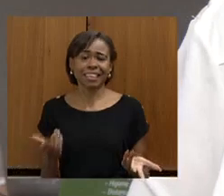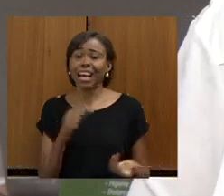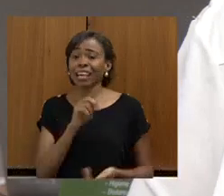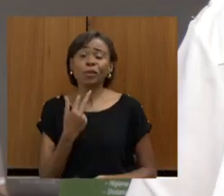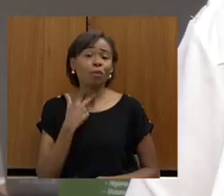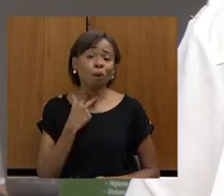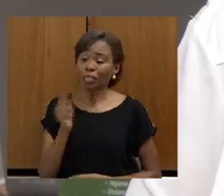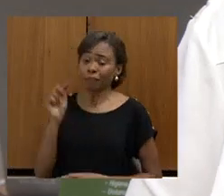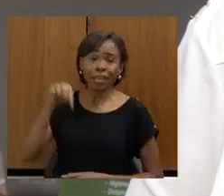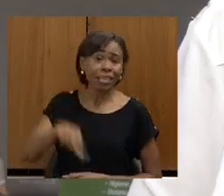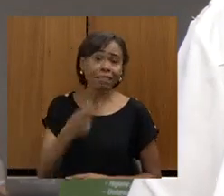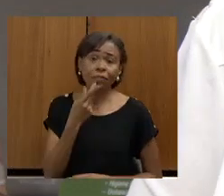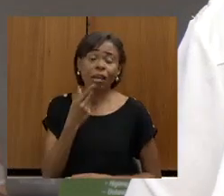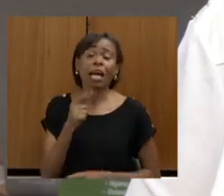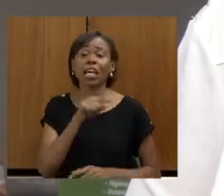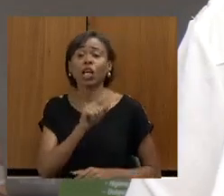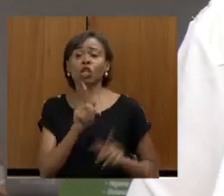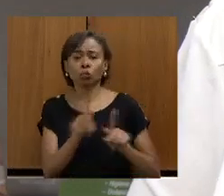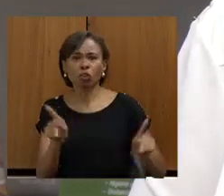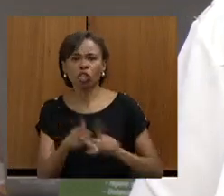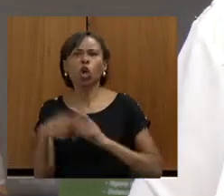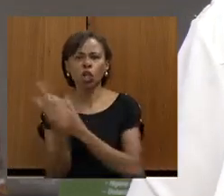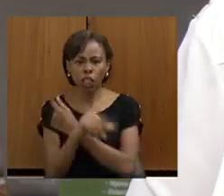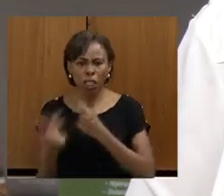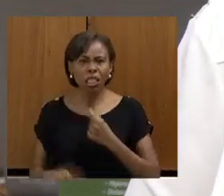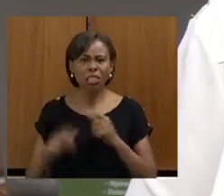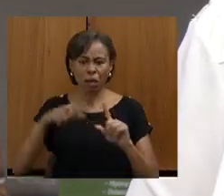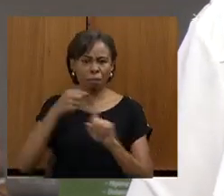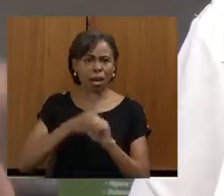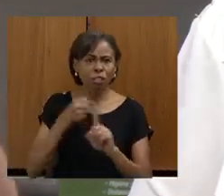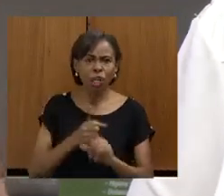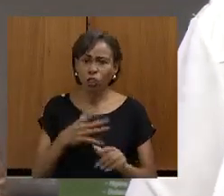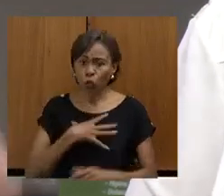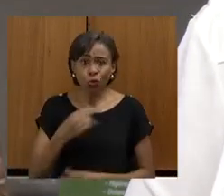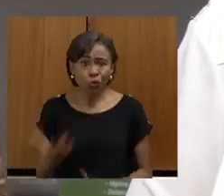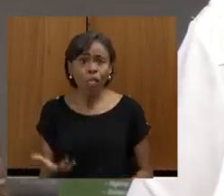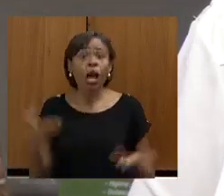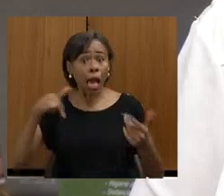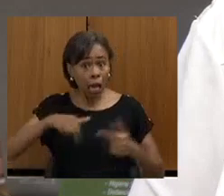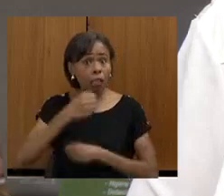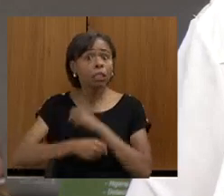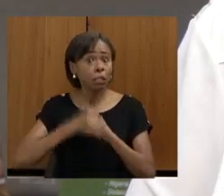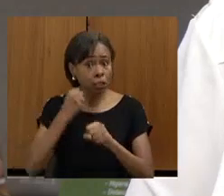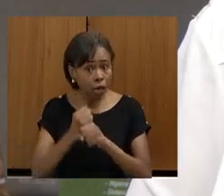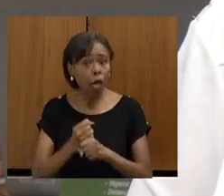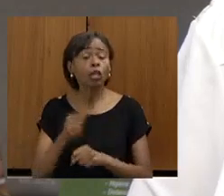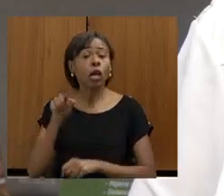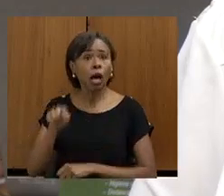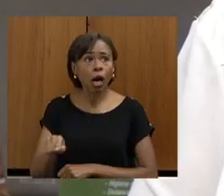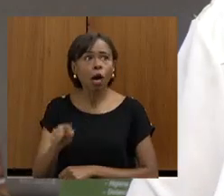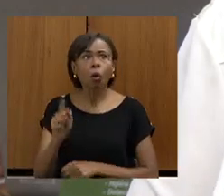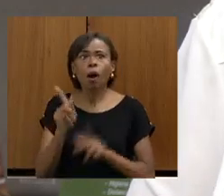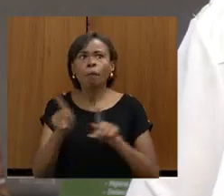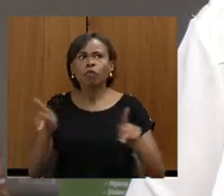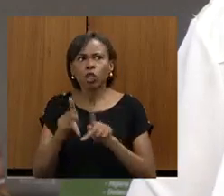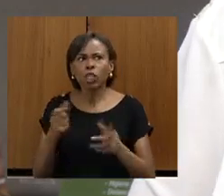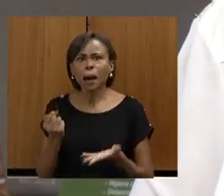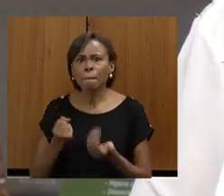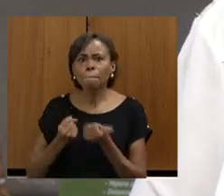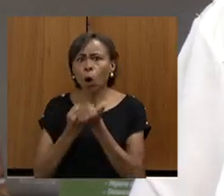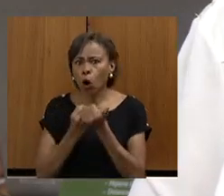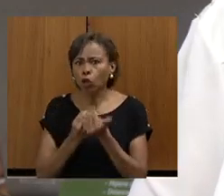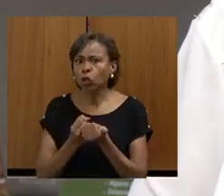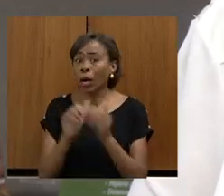sendo agredidos para os professores porque nós tivemos caso no início desse ano que a professora de apoio à inclusão de uma rede municipal